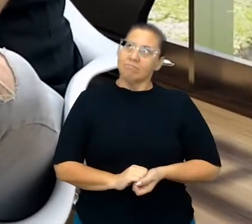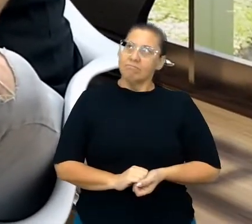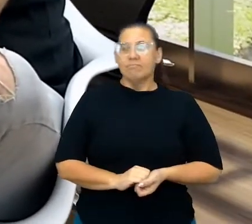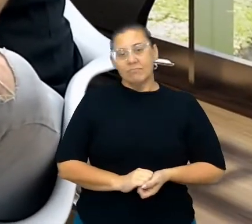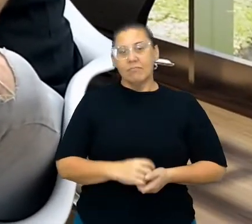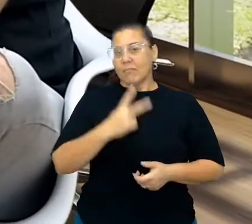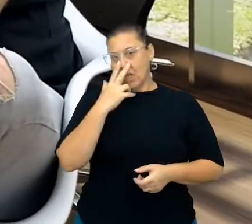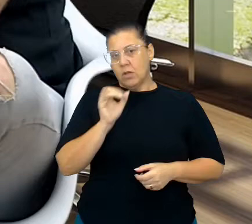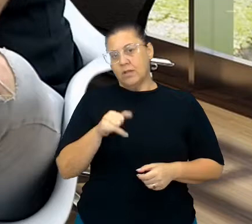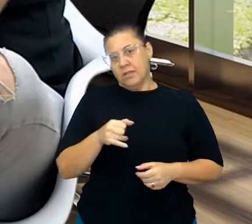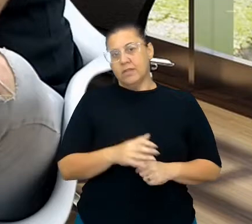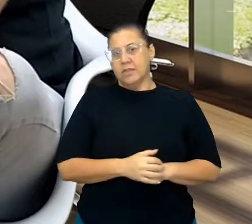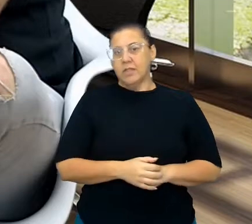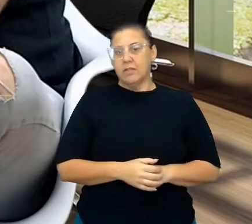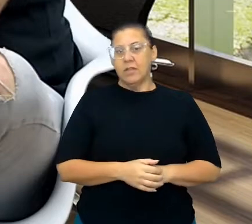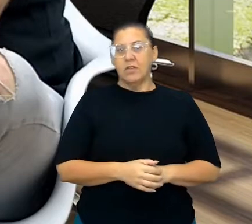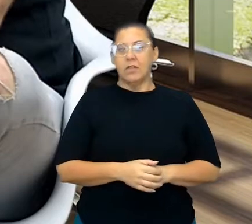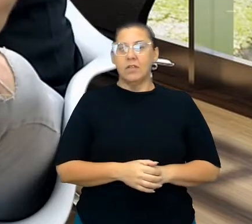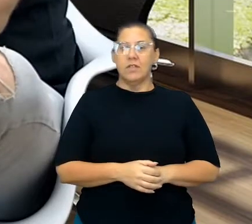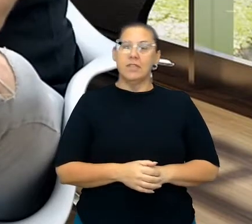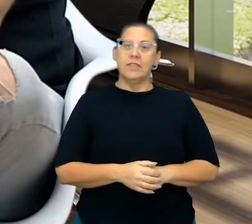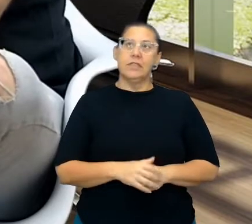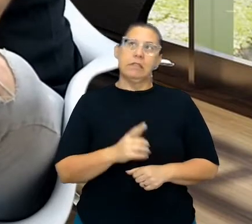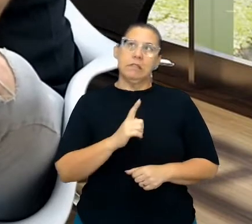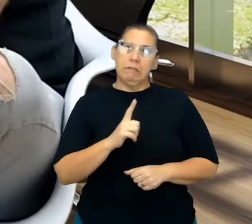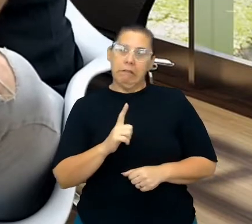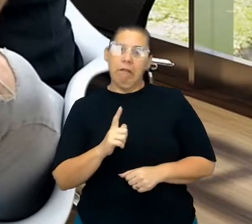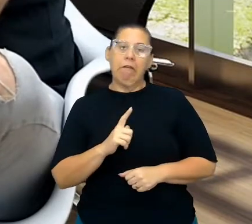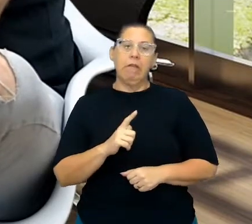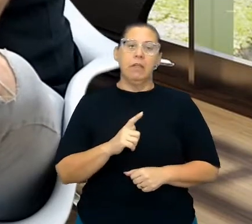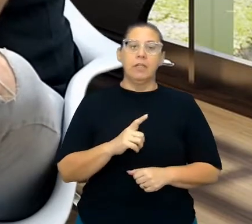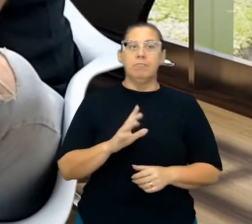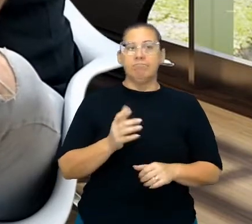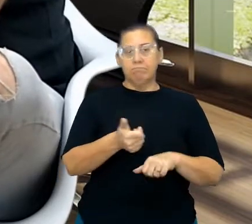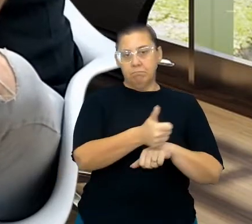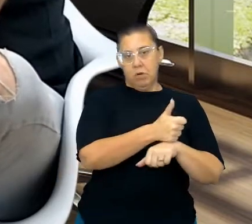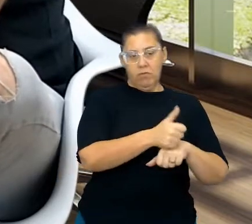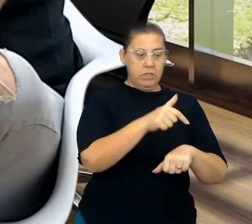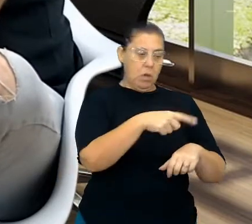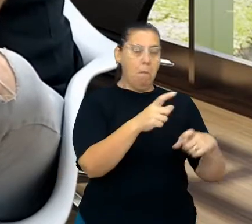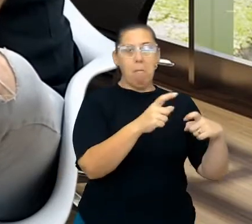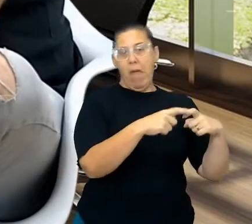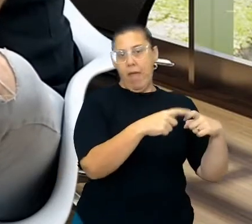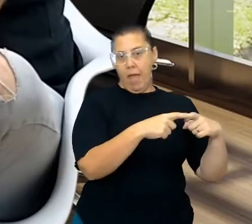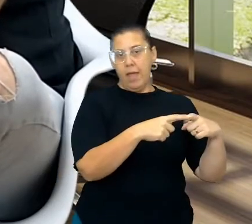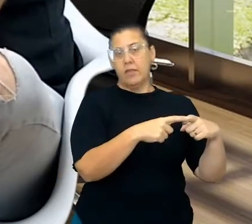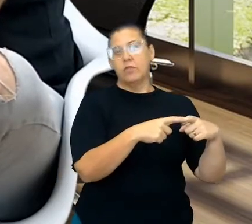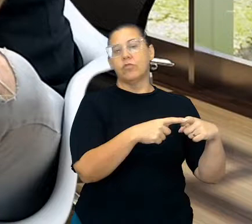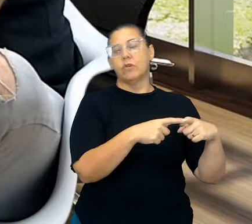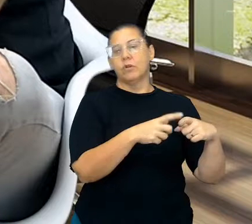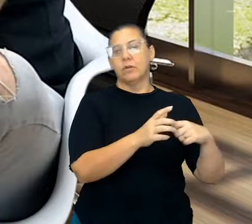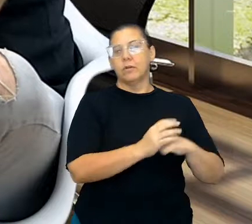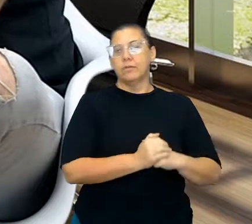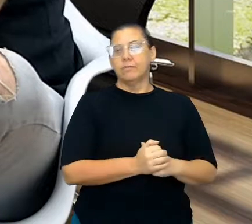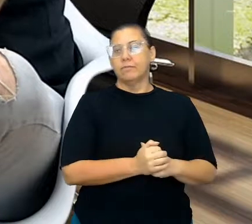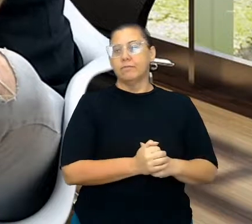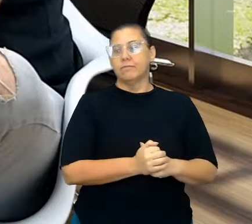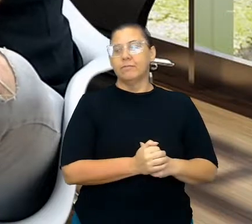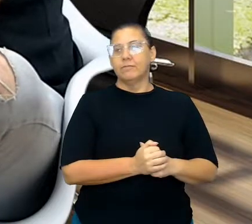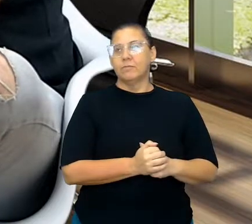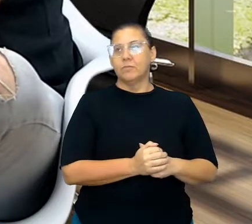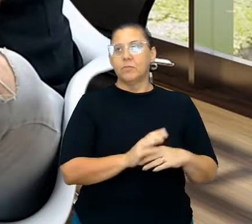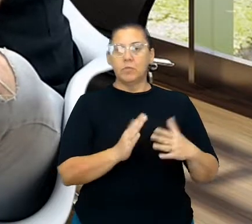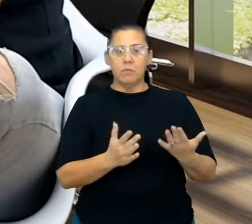Sim, vocação é dentro da profissão, né? Tipo, a gente tem a profissão de médico, que pula para